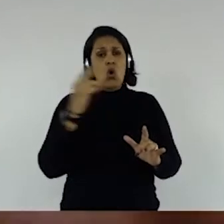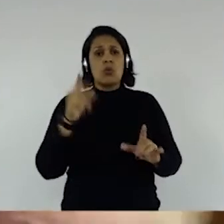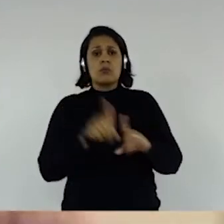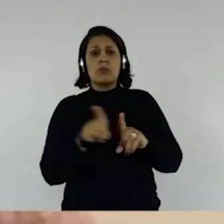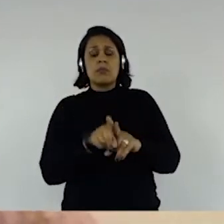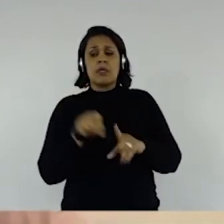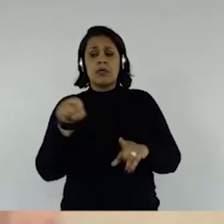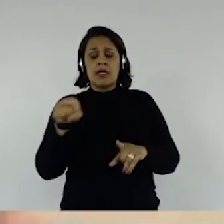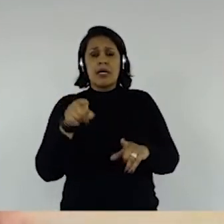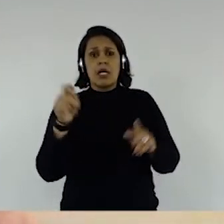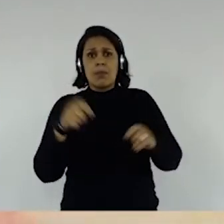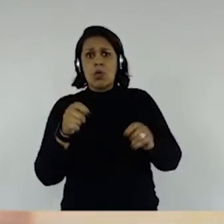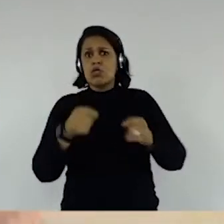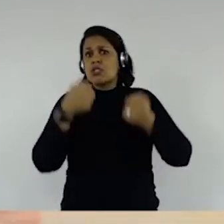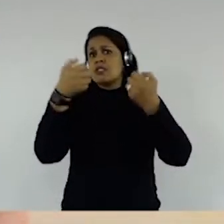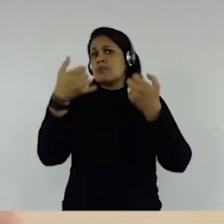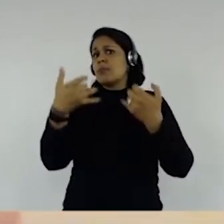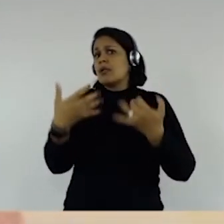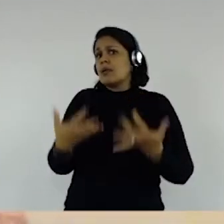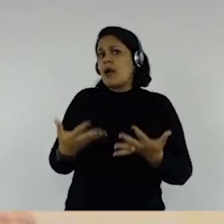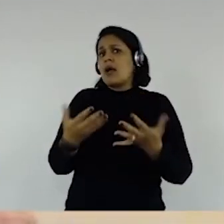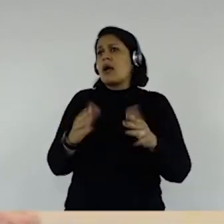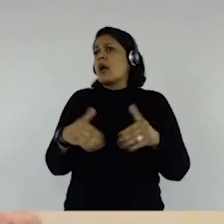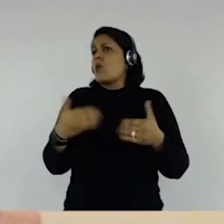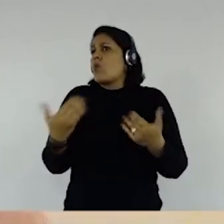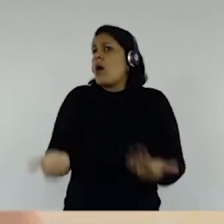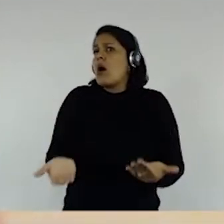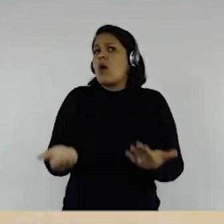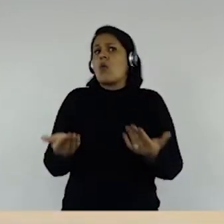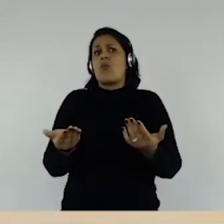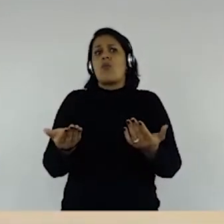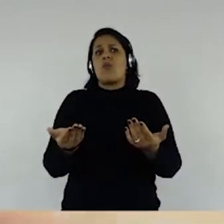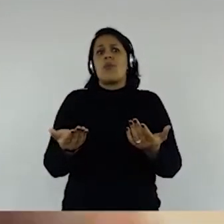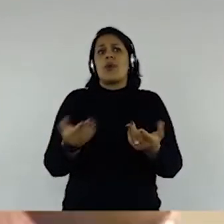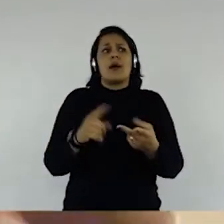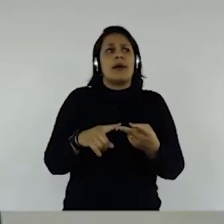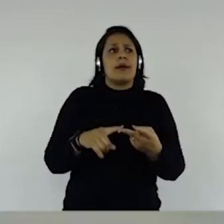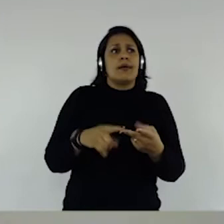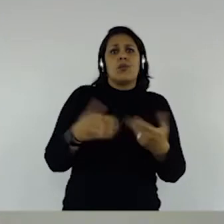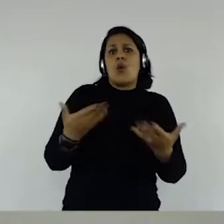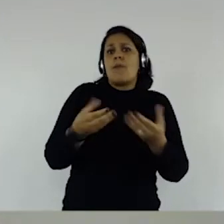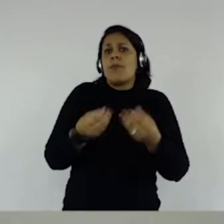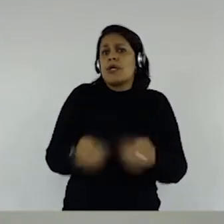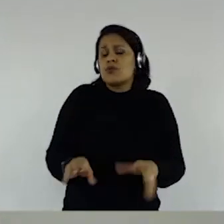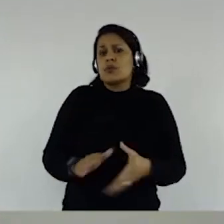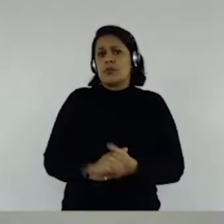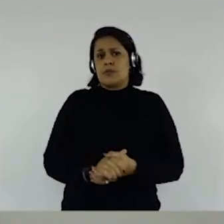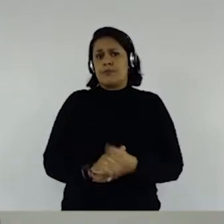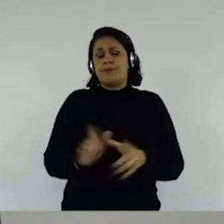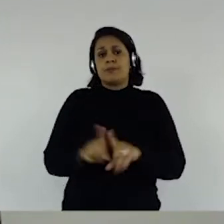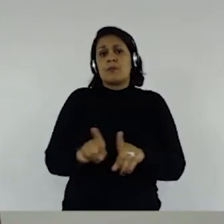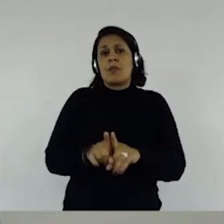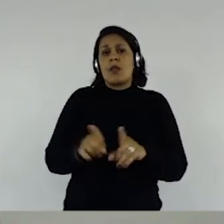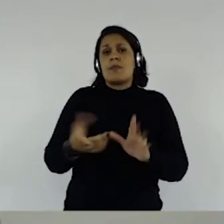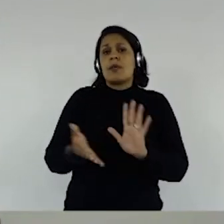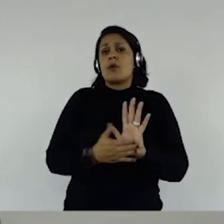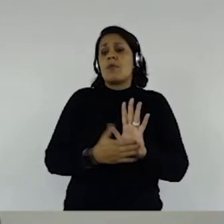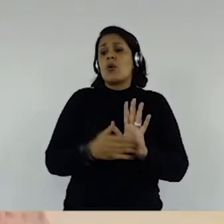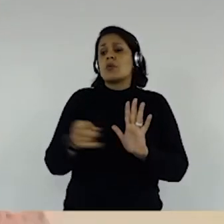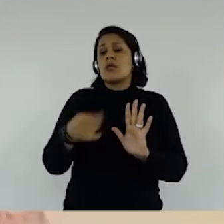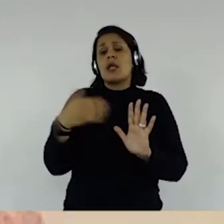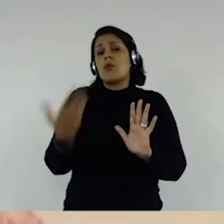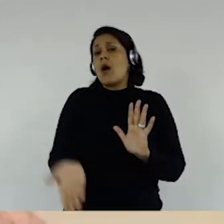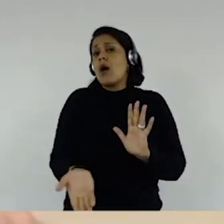foi o fato imprevisível, qual foi a onerosidade excessiva? Ele vai ter o ônus de ofertar desde já uma primeira proposta